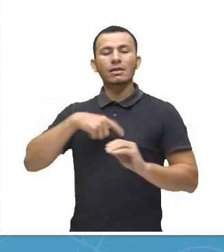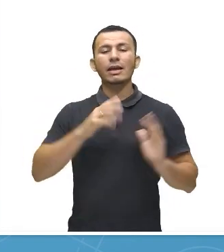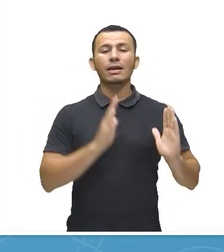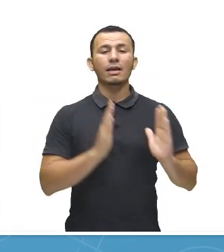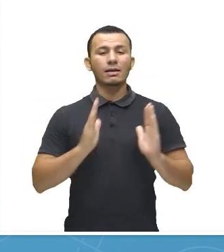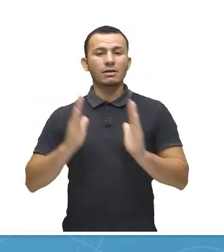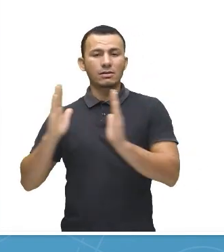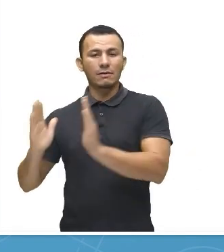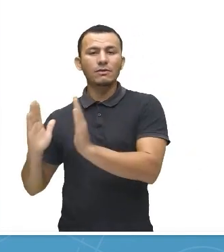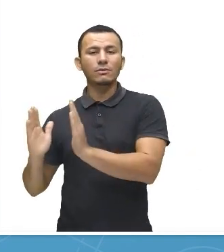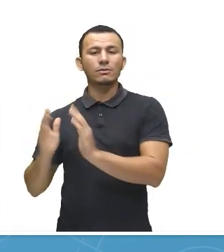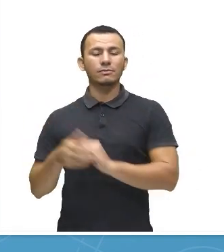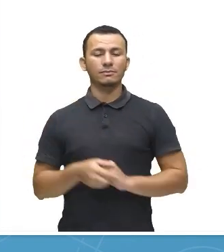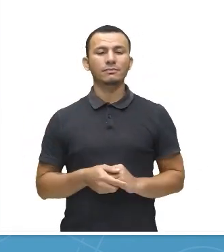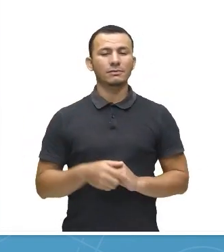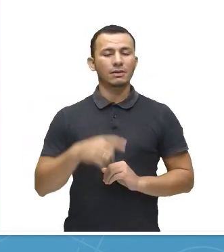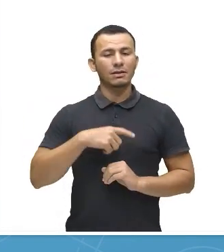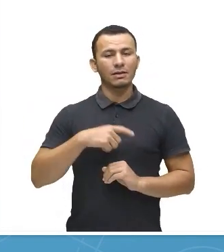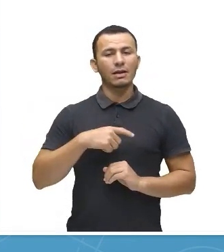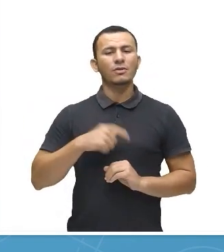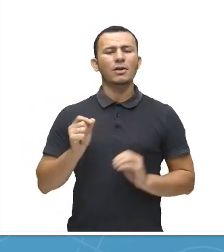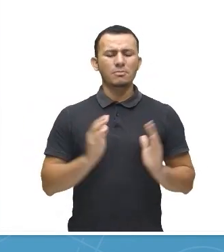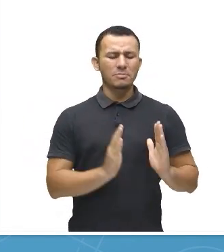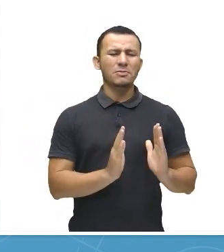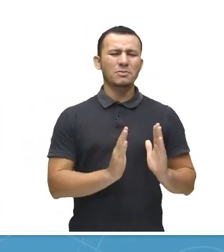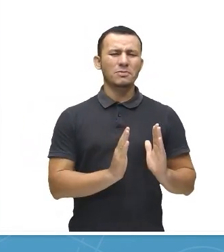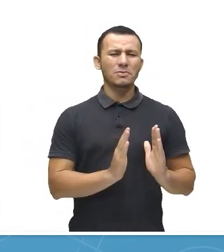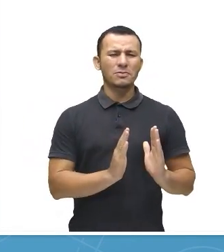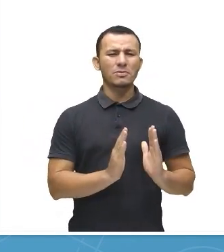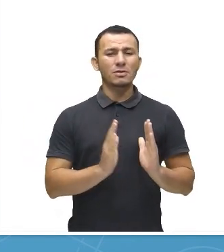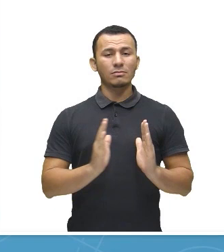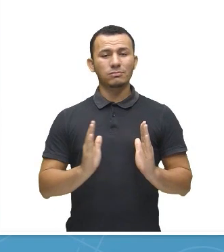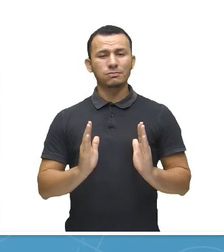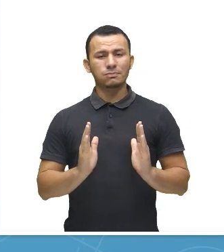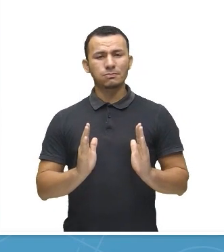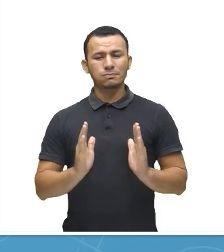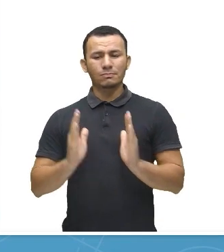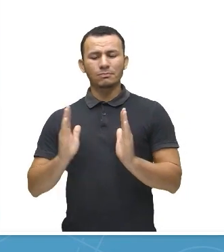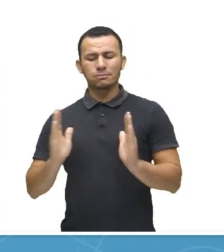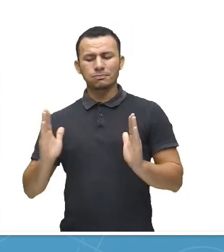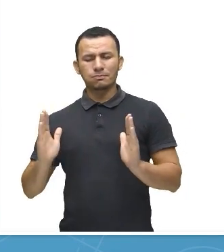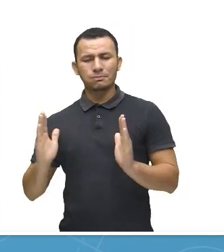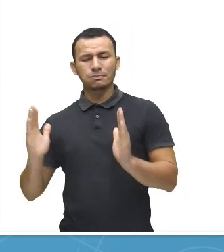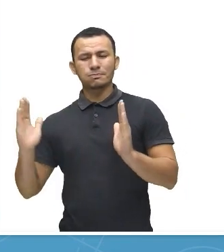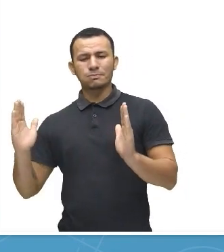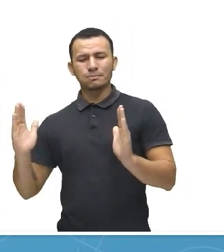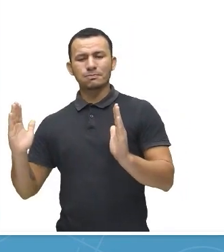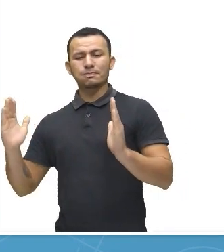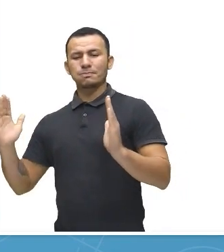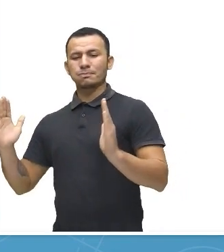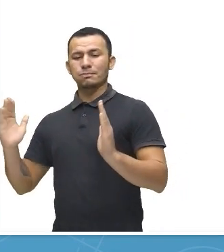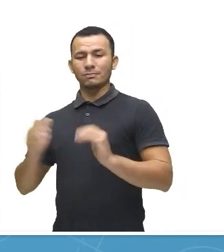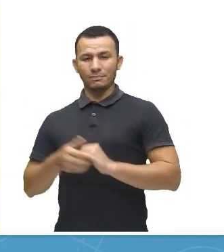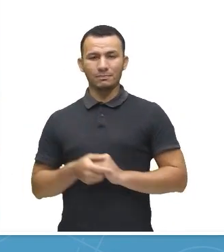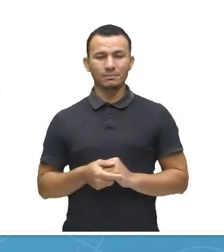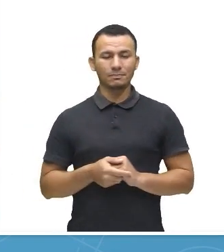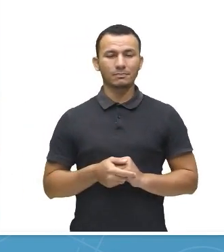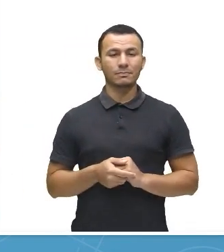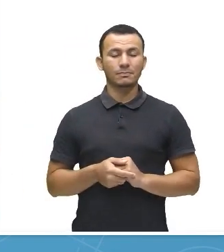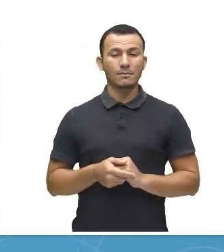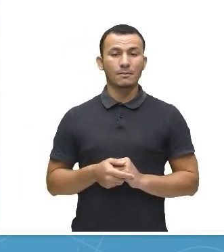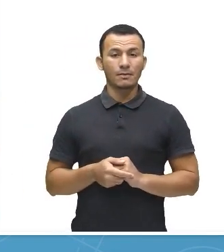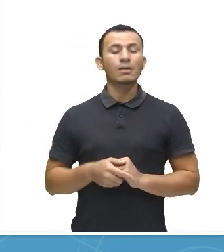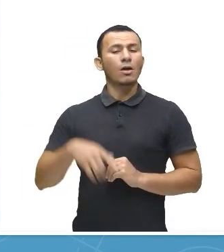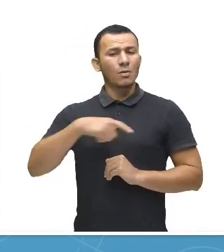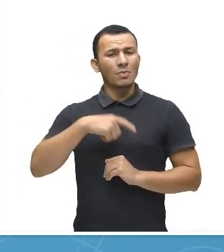aí do crescimento que vai aí do pequenininho, vai ganhando massa celular e vai se desenvolvendo. Então, a gente passa